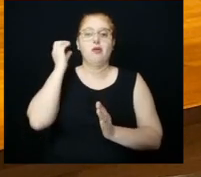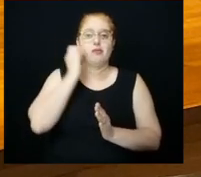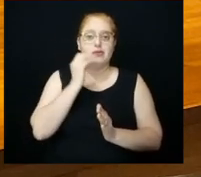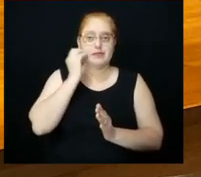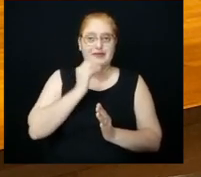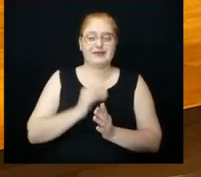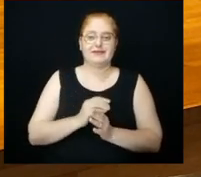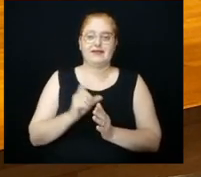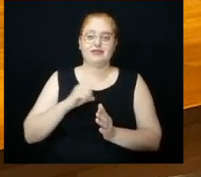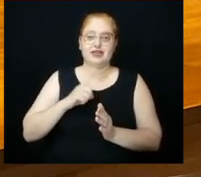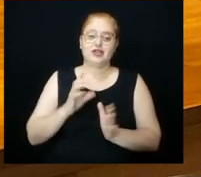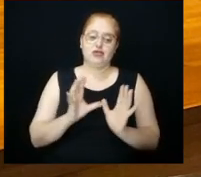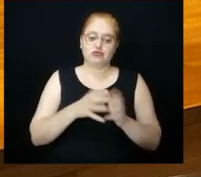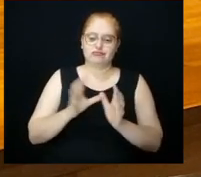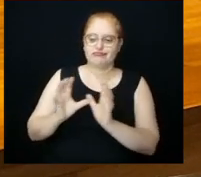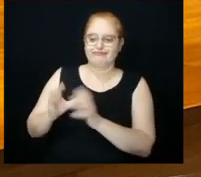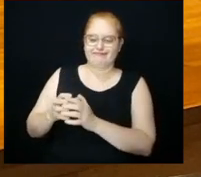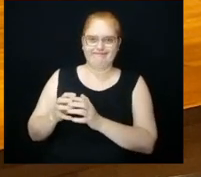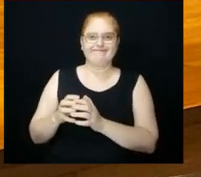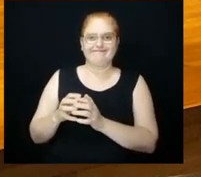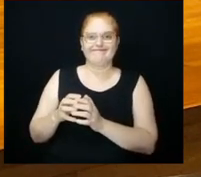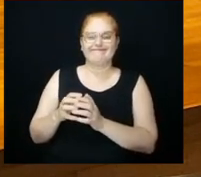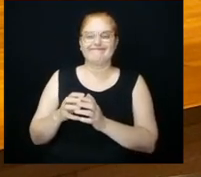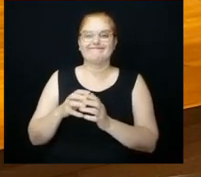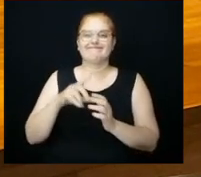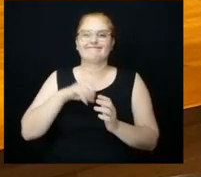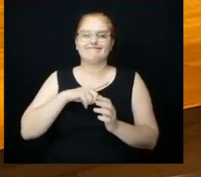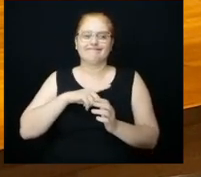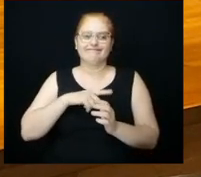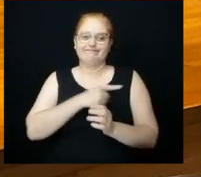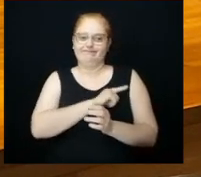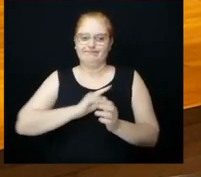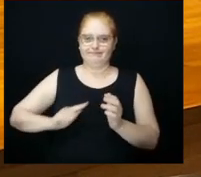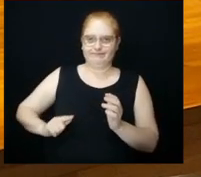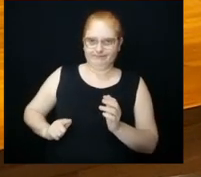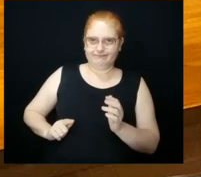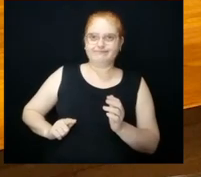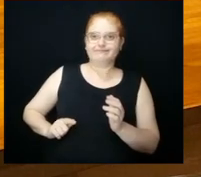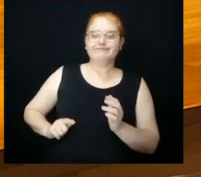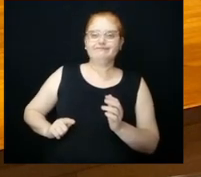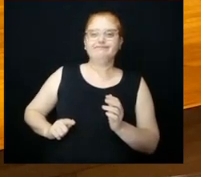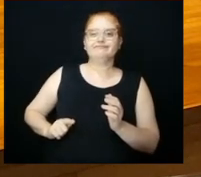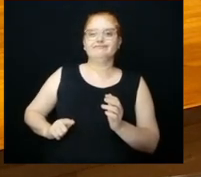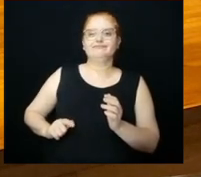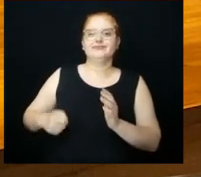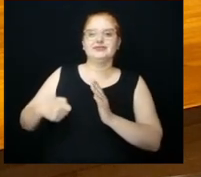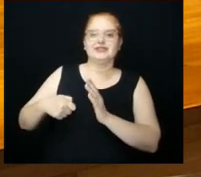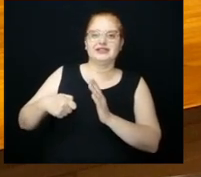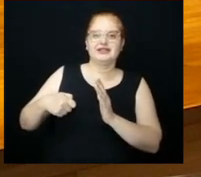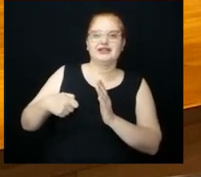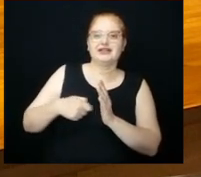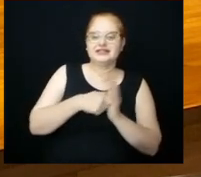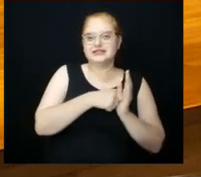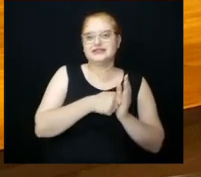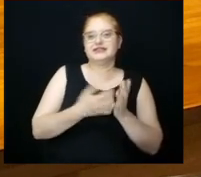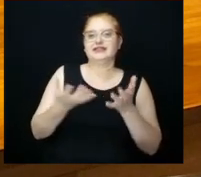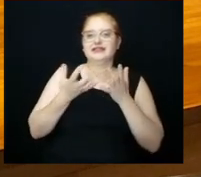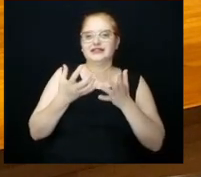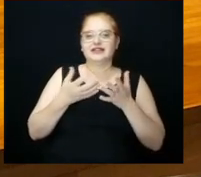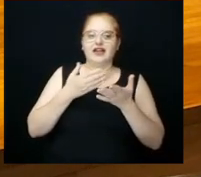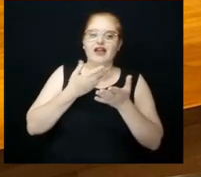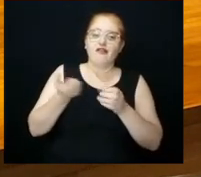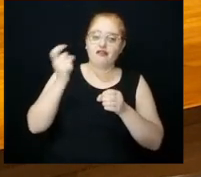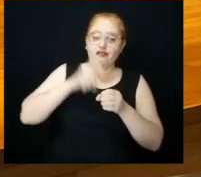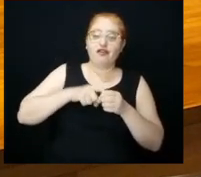Então, estando no parlamento, a RENAMO muitas vezes ameaça retomar a guerra a partir